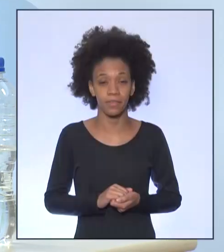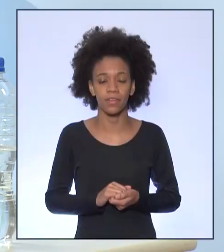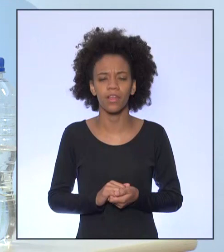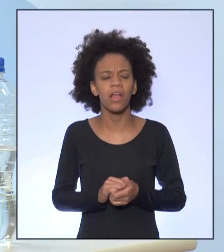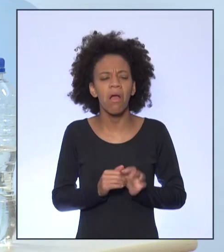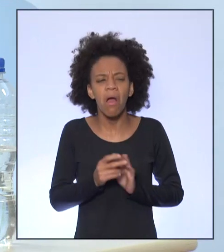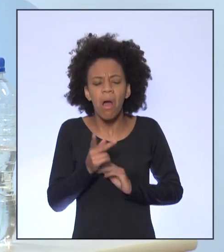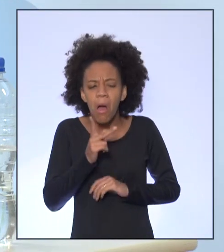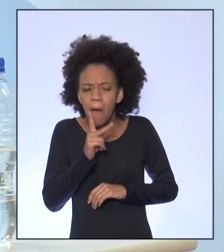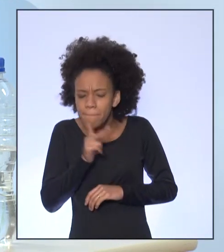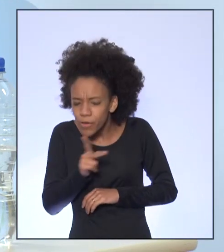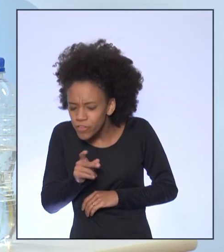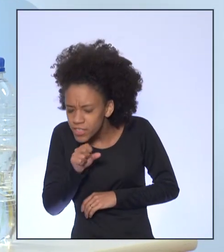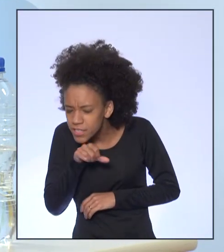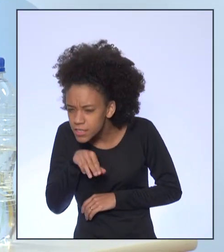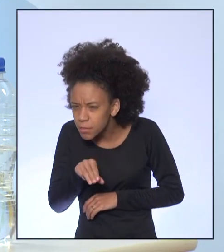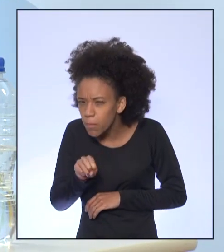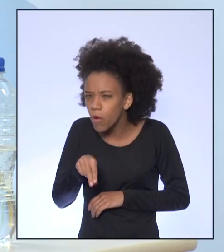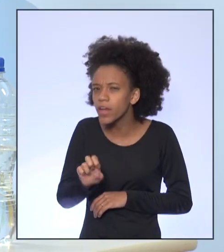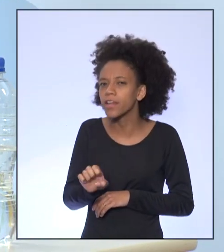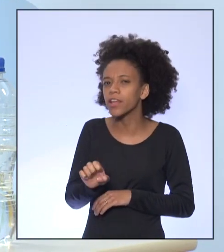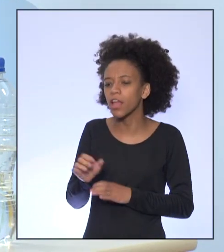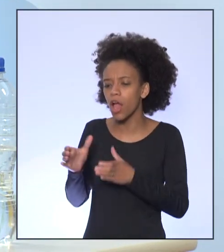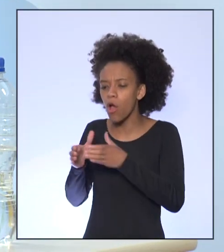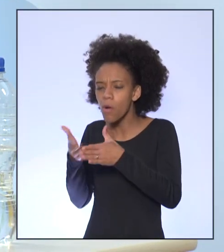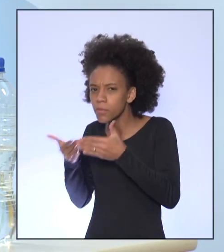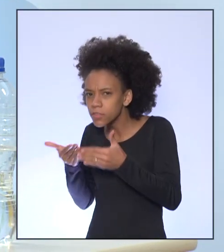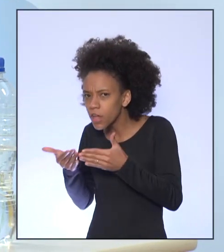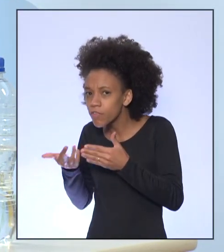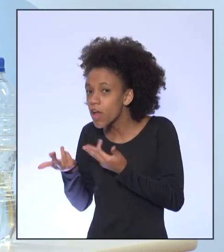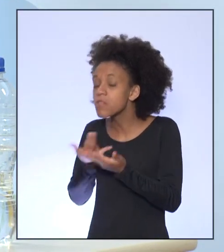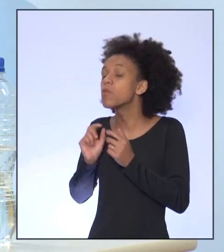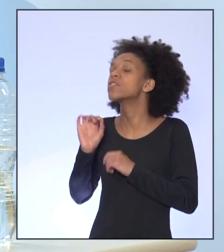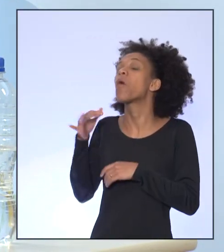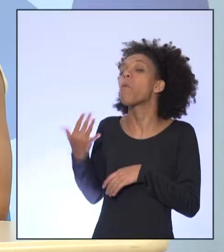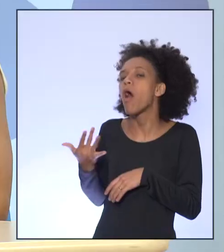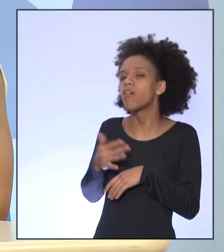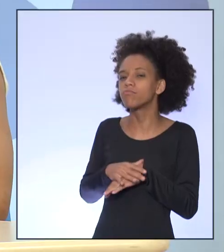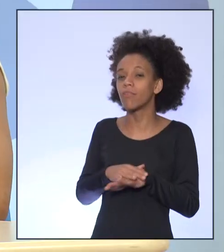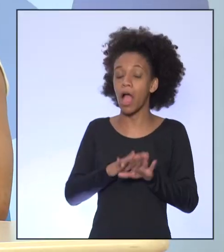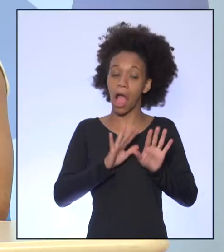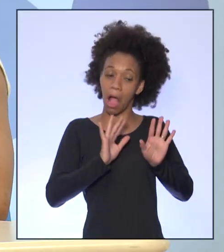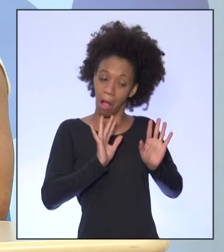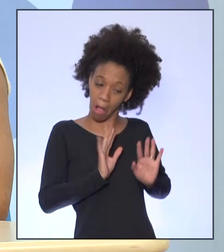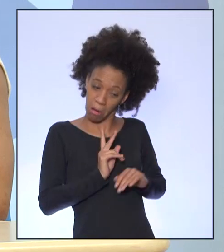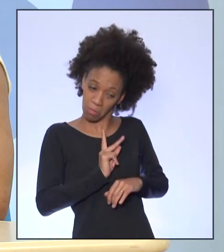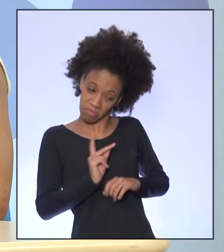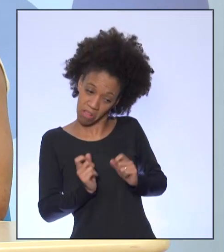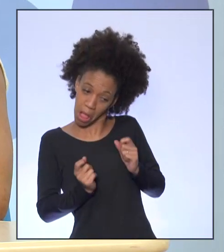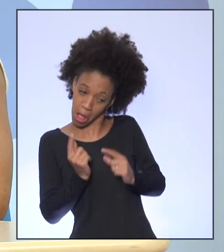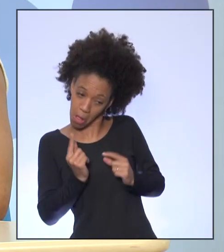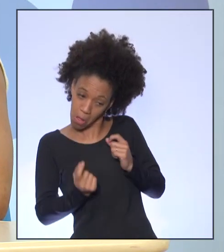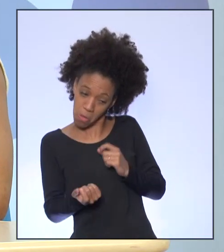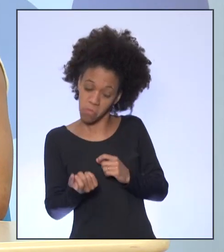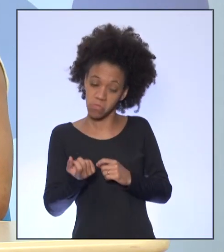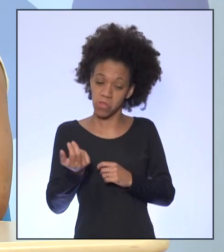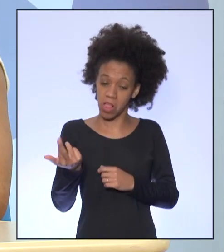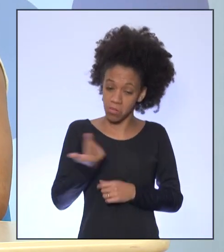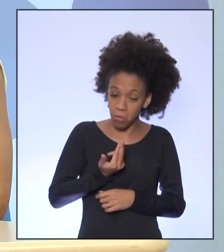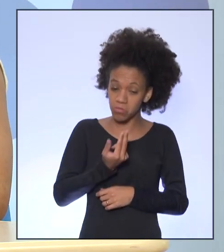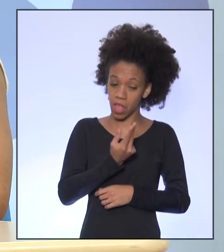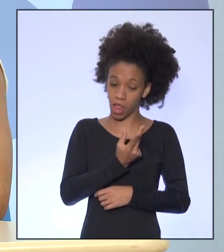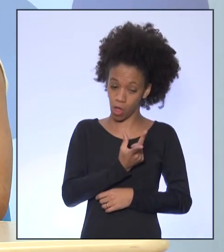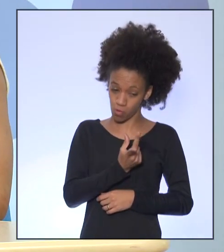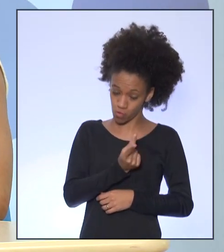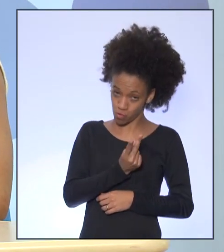Professora Simone, o chat, qual foi a resposta aí do pessoal? Olha, professor, alguns disseram que é o número 2, né? Mas a